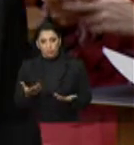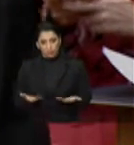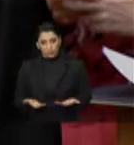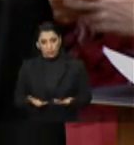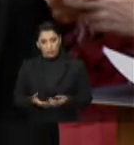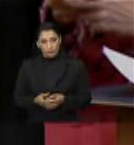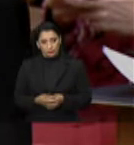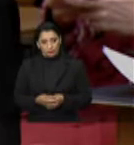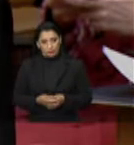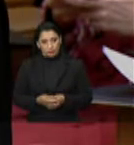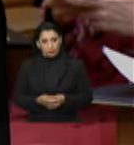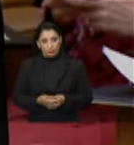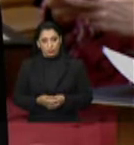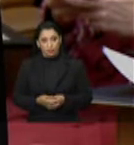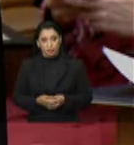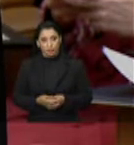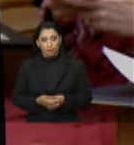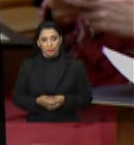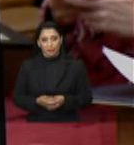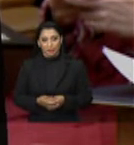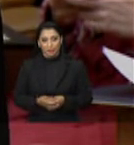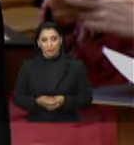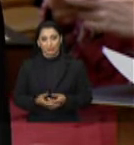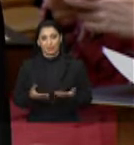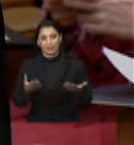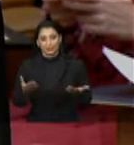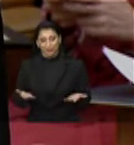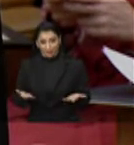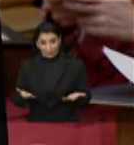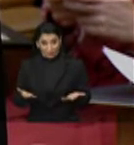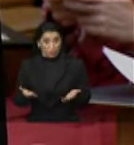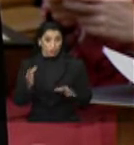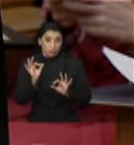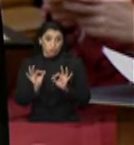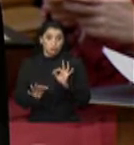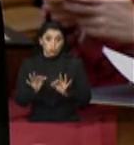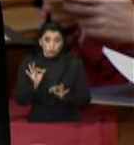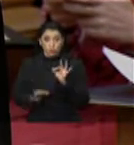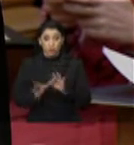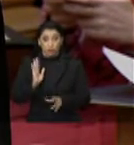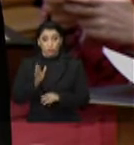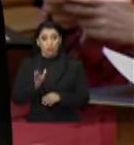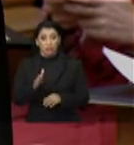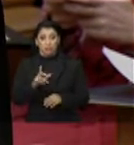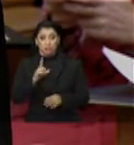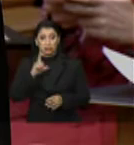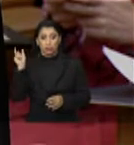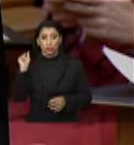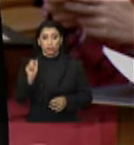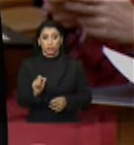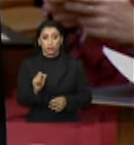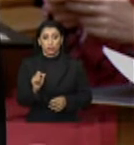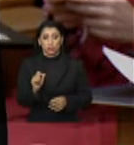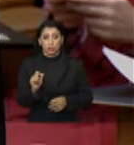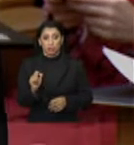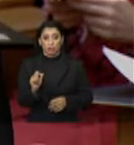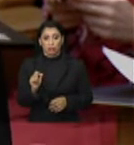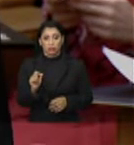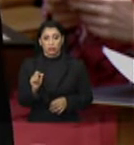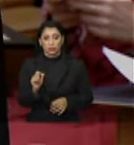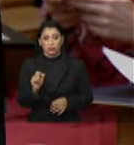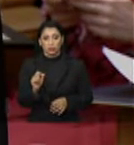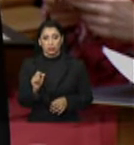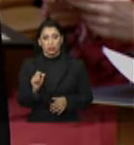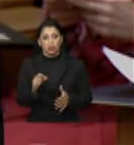foi beneficiada com uma coisa julgada executou essa coisa julgada levantou